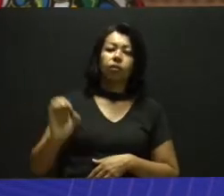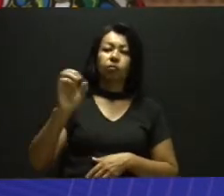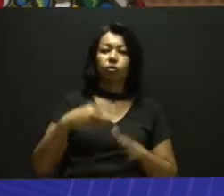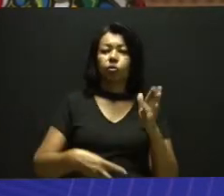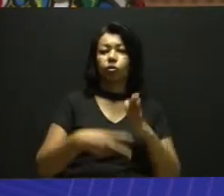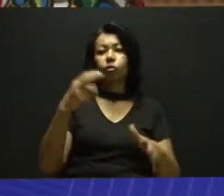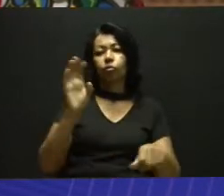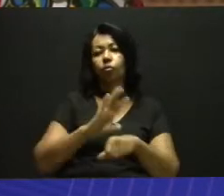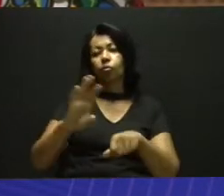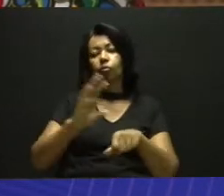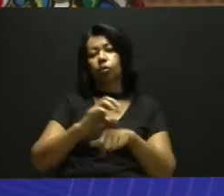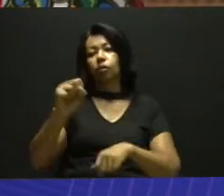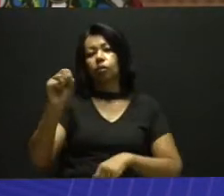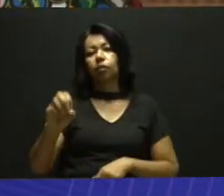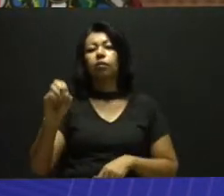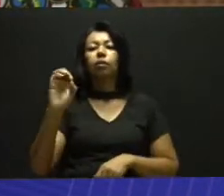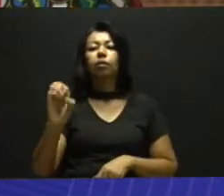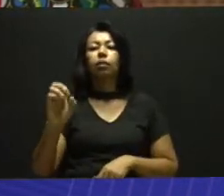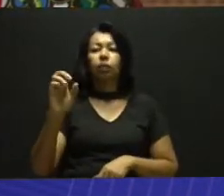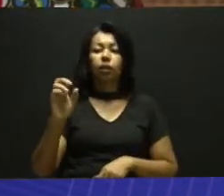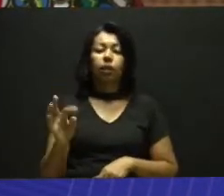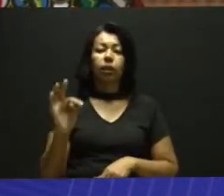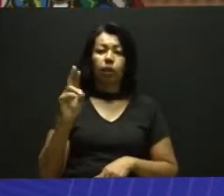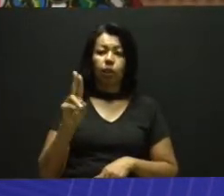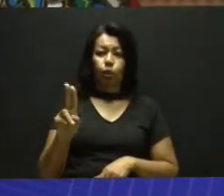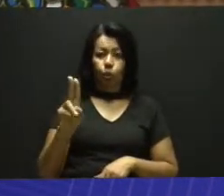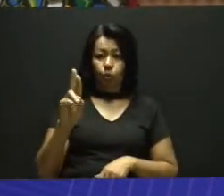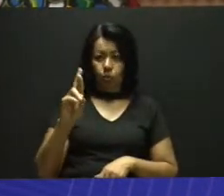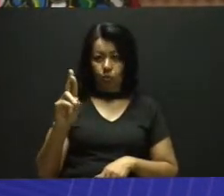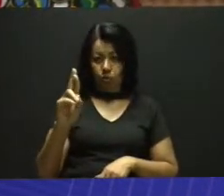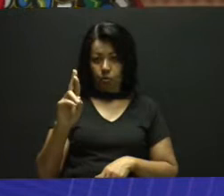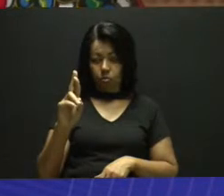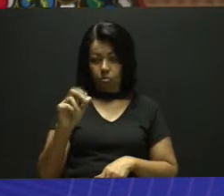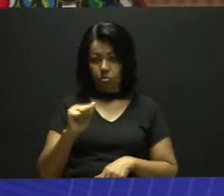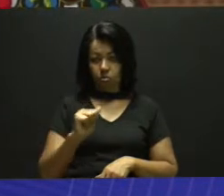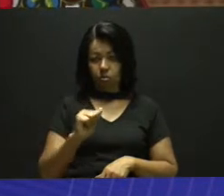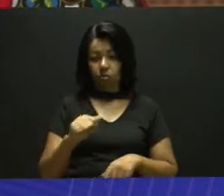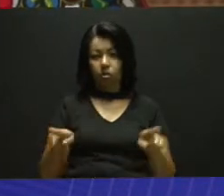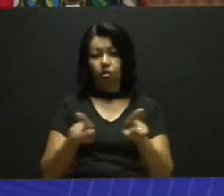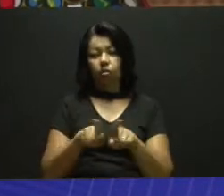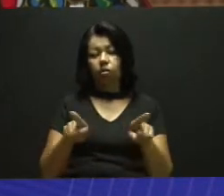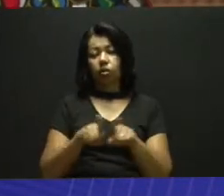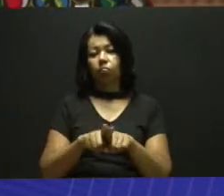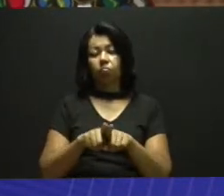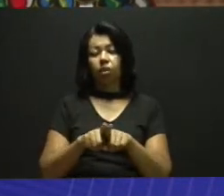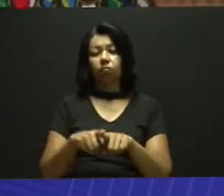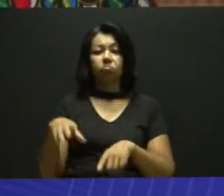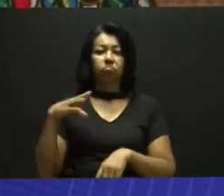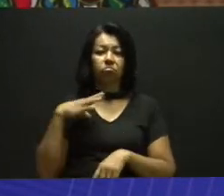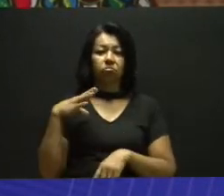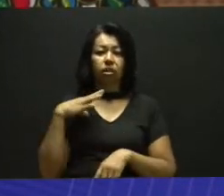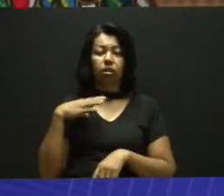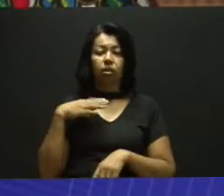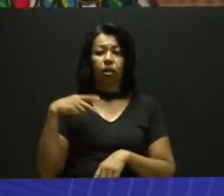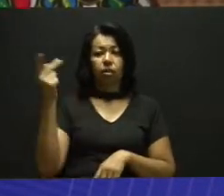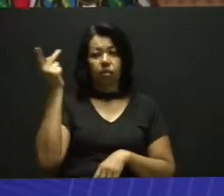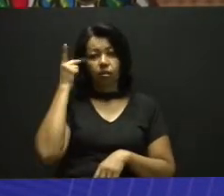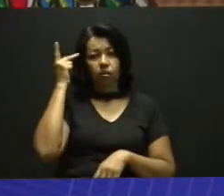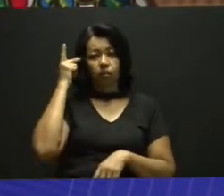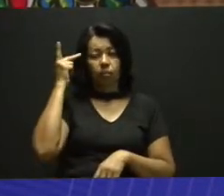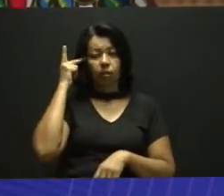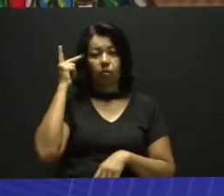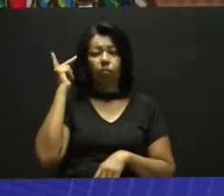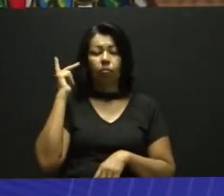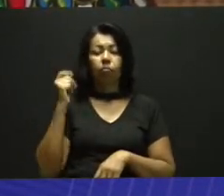segundo concurso da setur campeã geral do concurso da cidade na natureza são paulo campeão